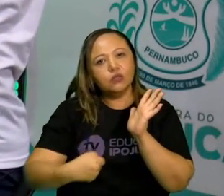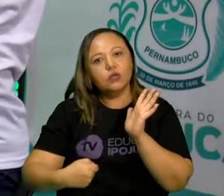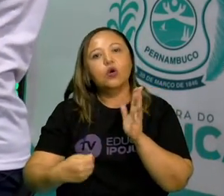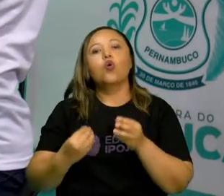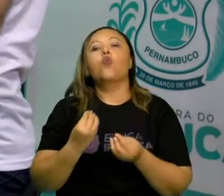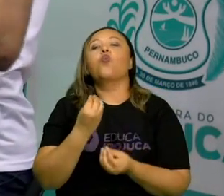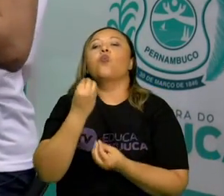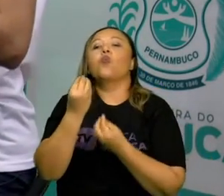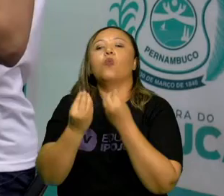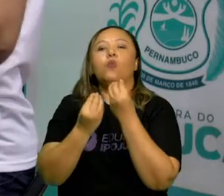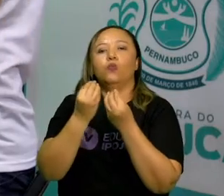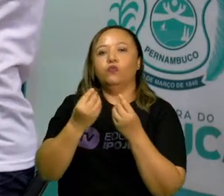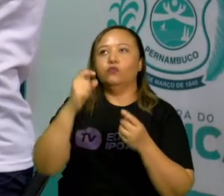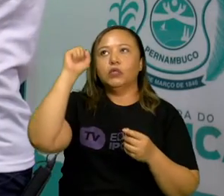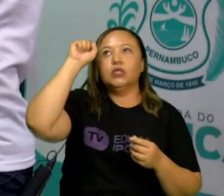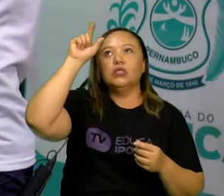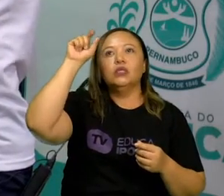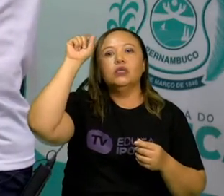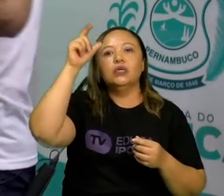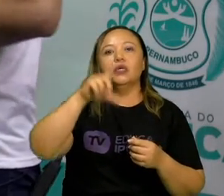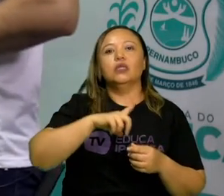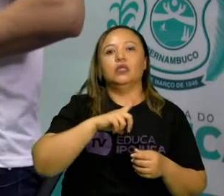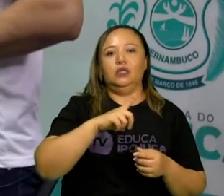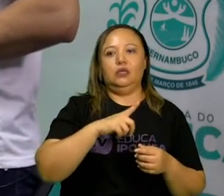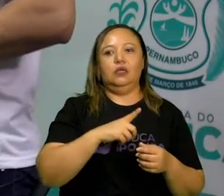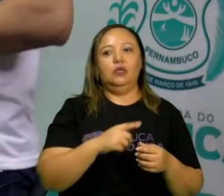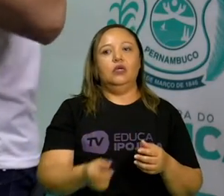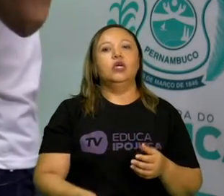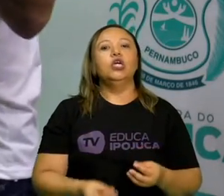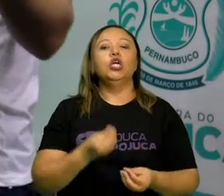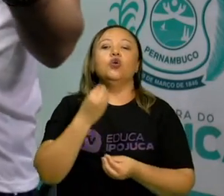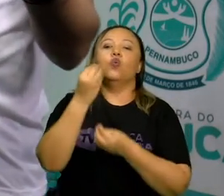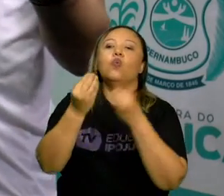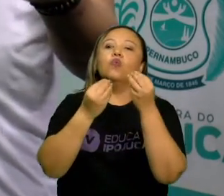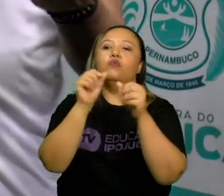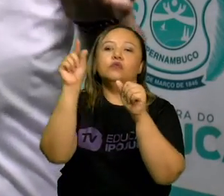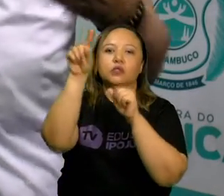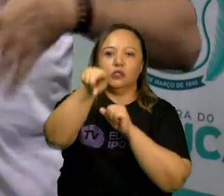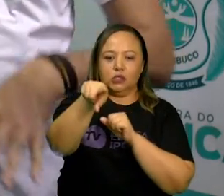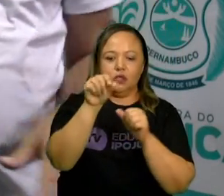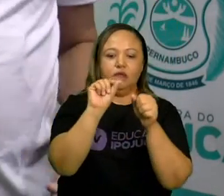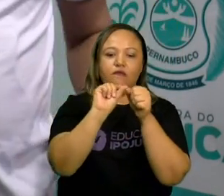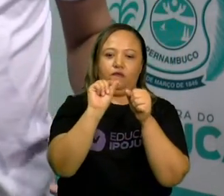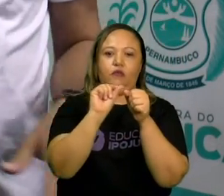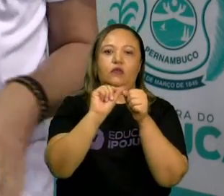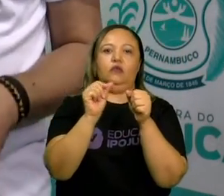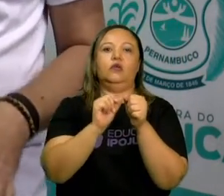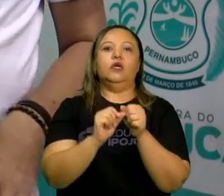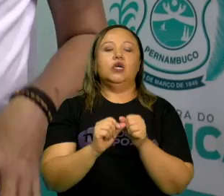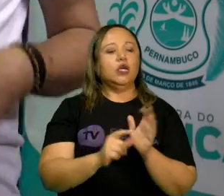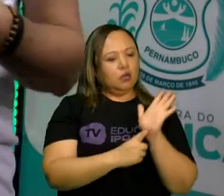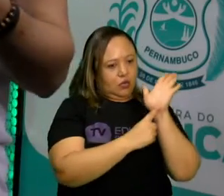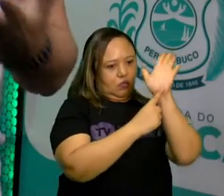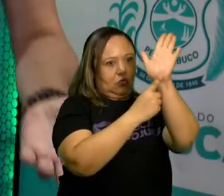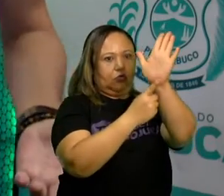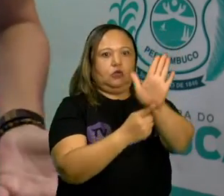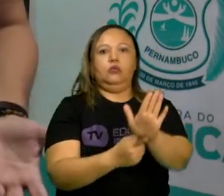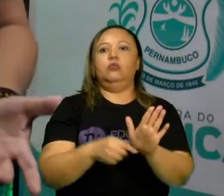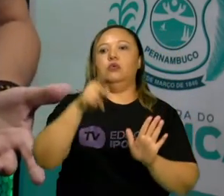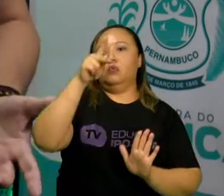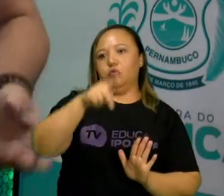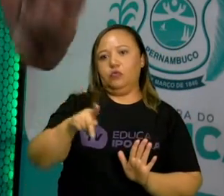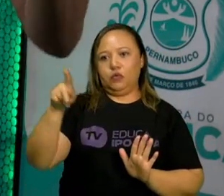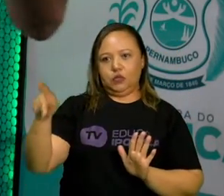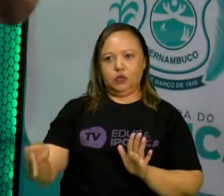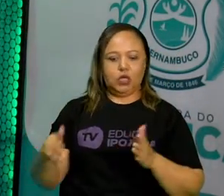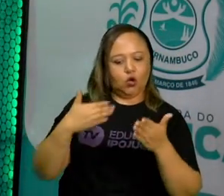como surgiu a ideia como você a realizou e mostra para sua professora ou professor de arte e conversa